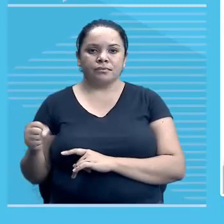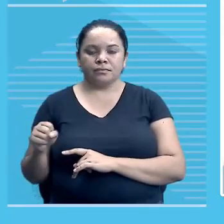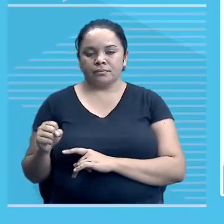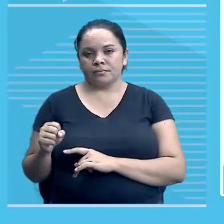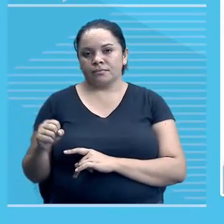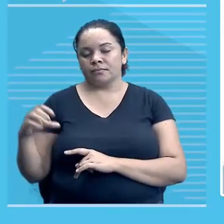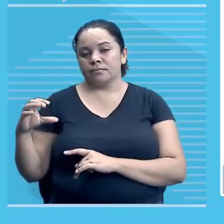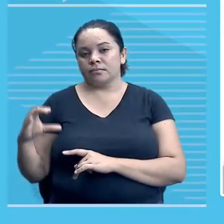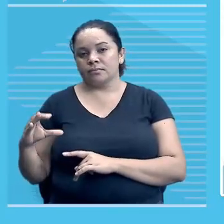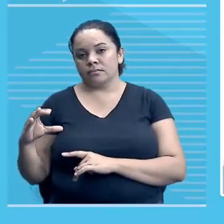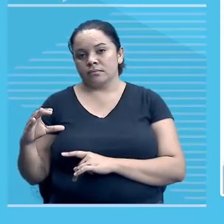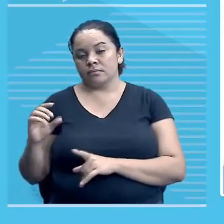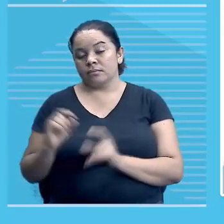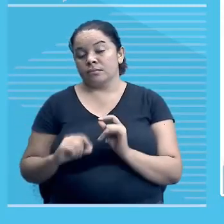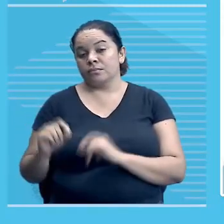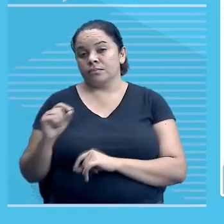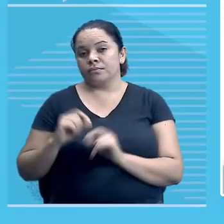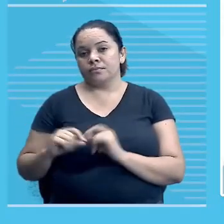o c?